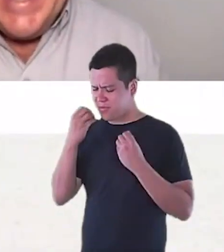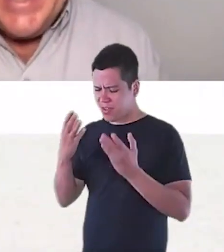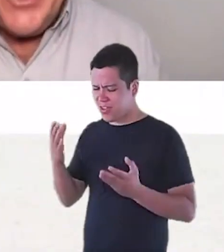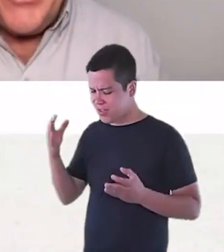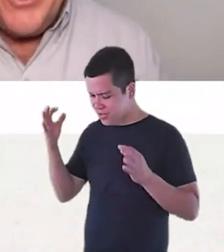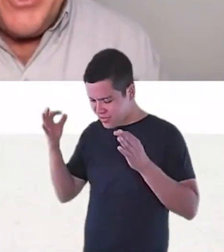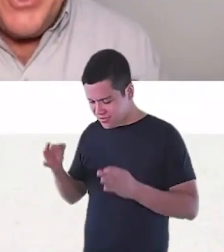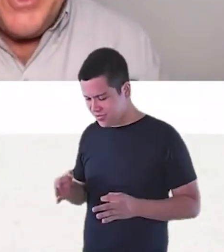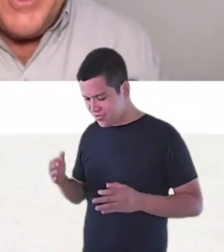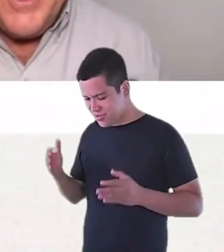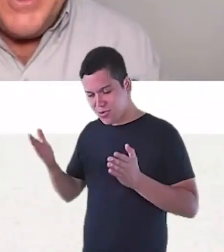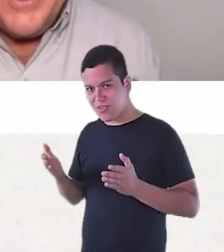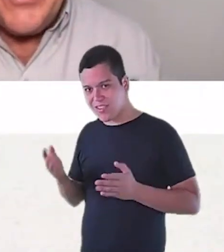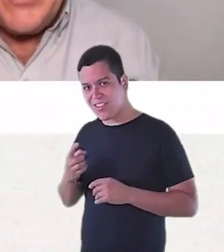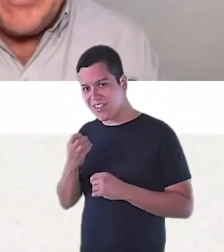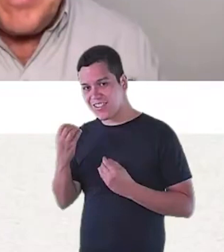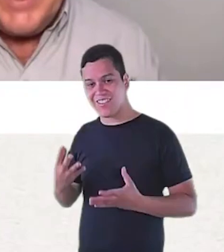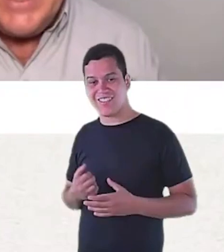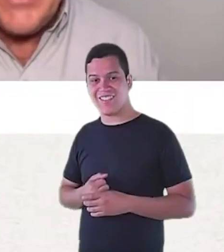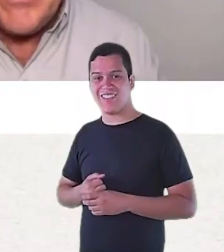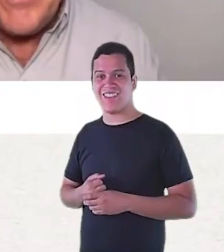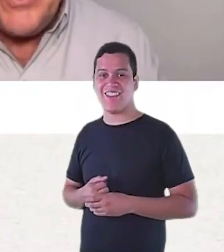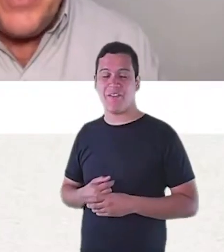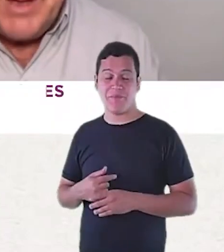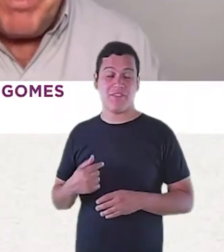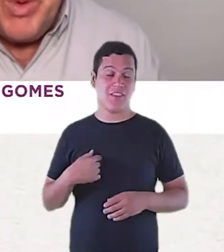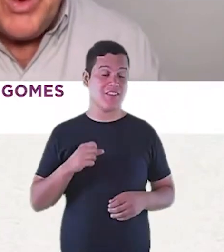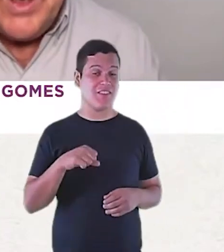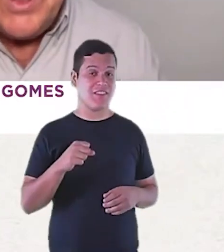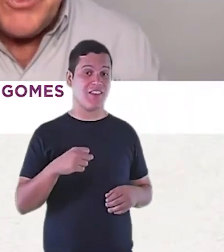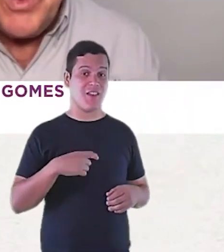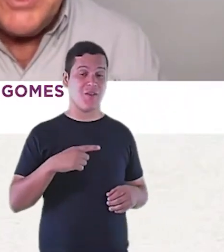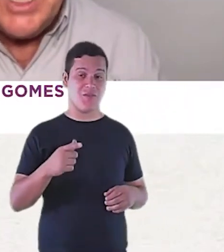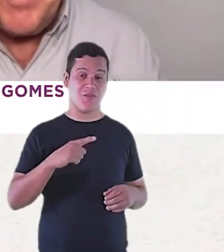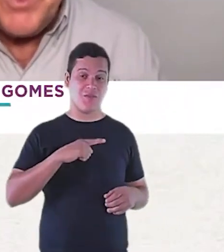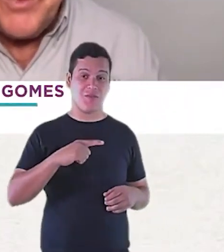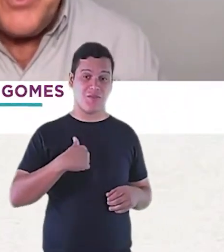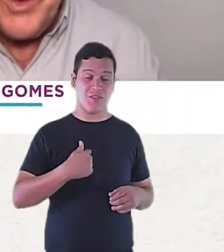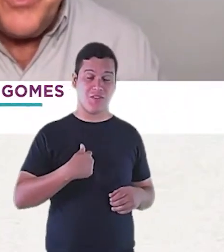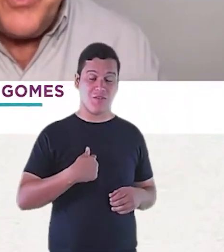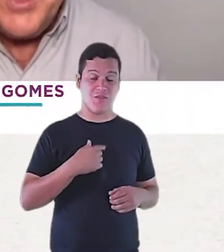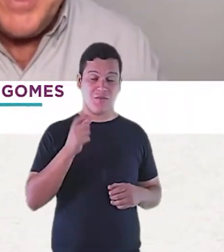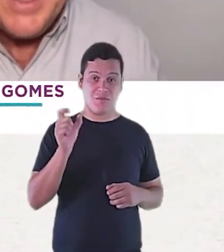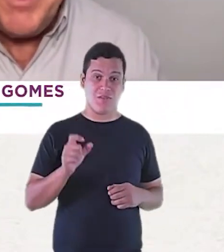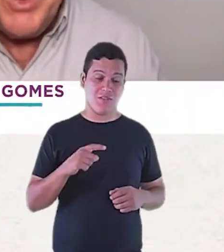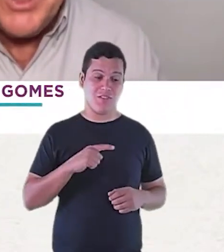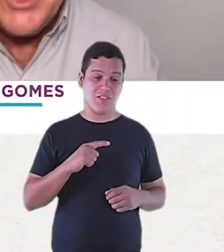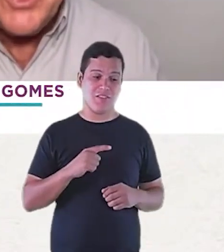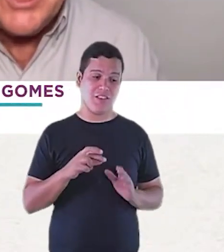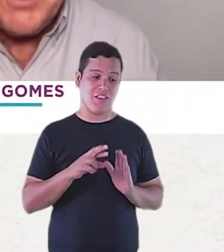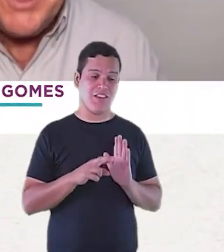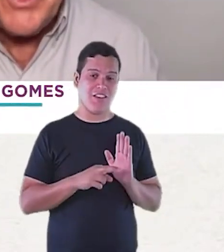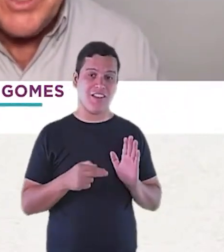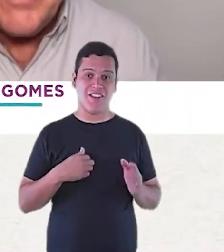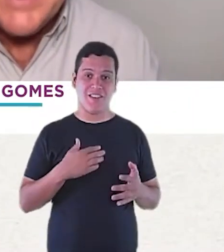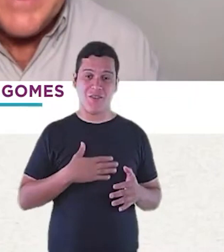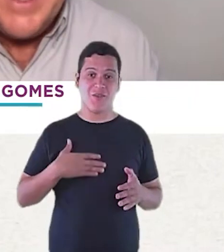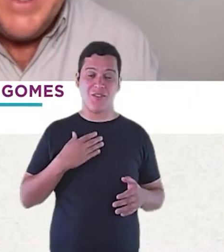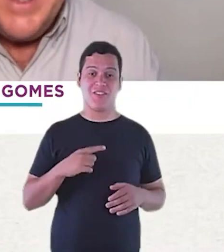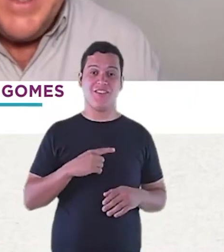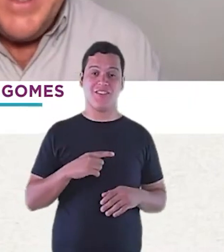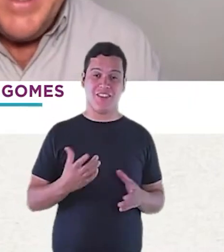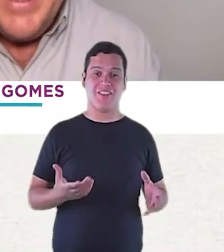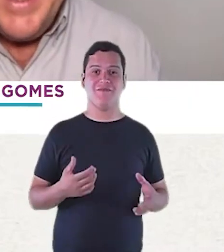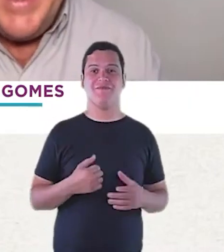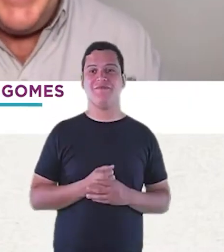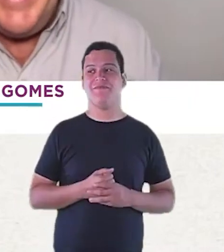a gente acaba em 10 minutos. Eu sou disciplinado, você falou, fala pouco e responde rápido. Depois eu fiz, aí acabou, a gente não tinha mais o que